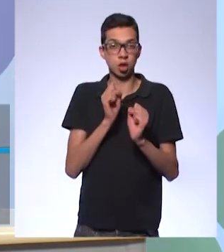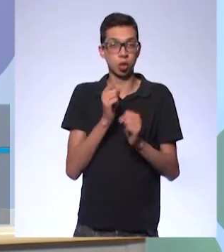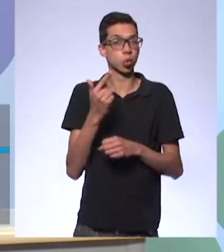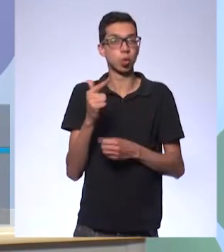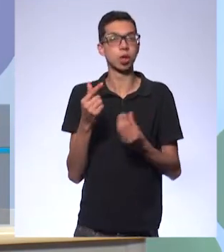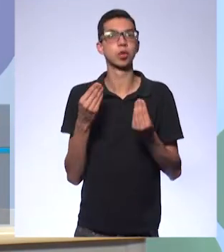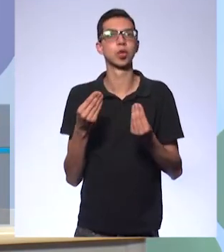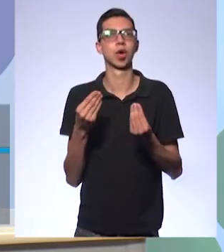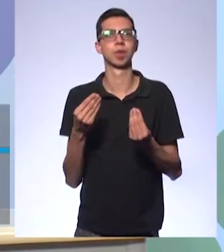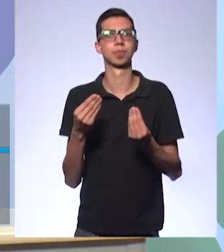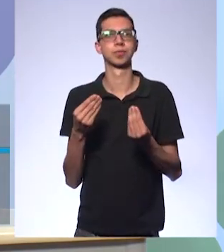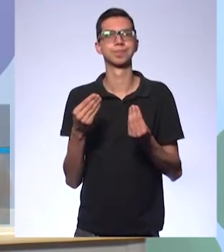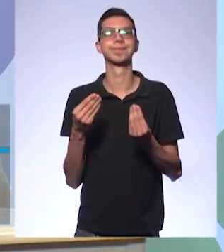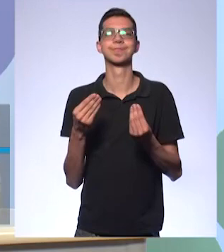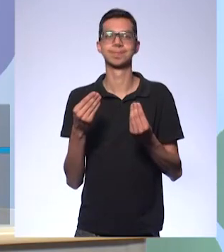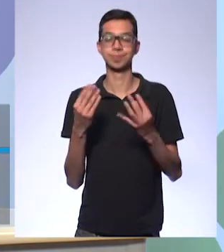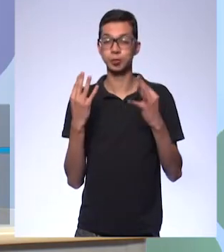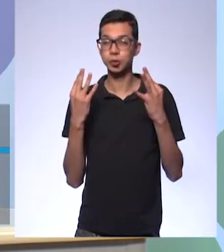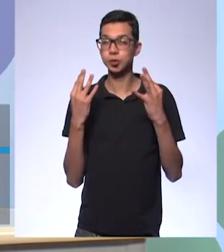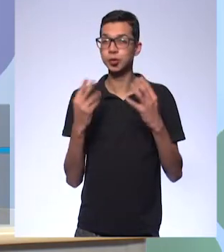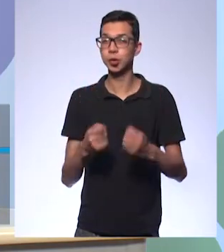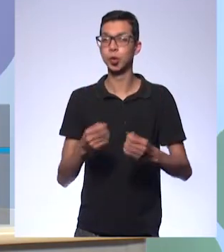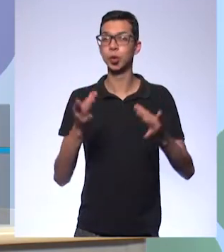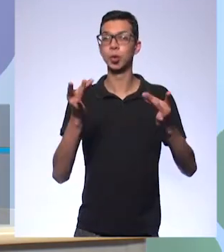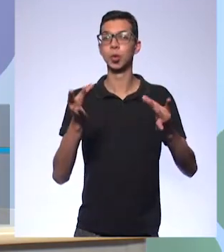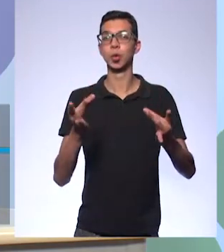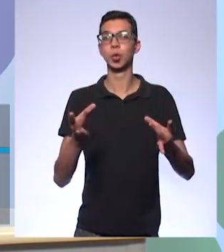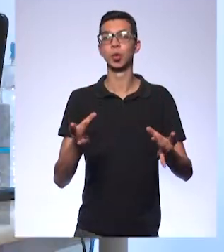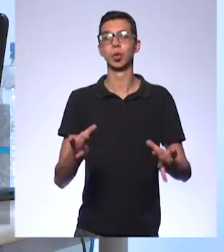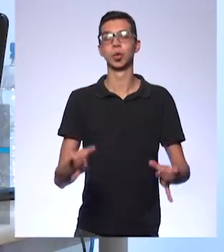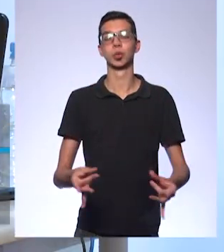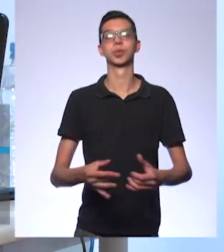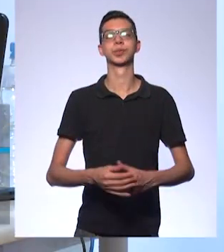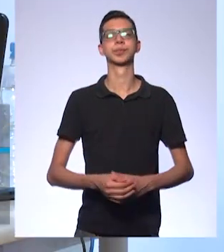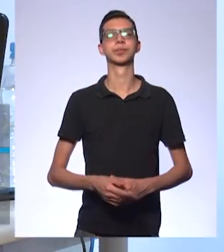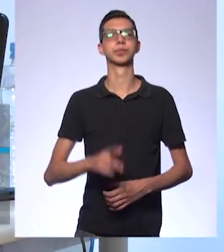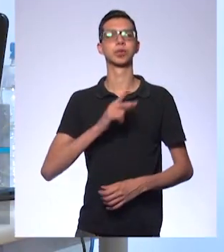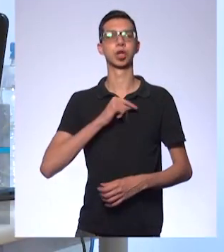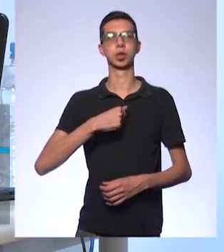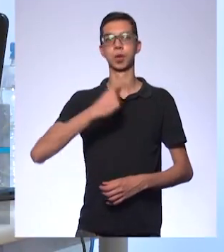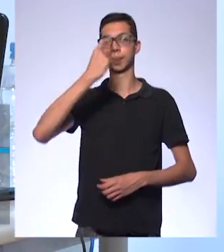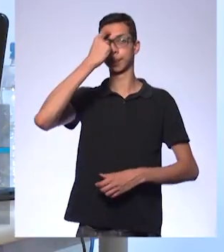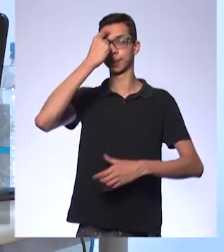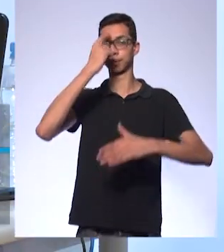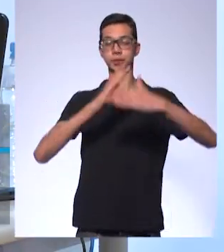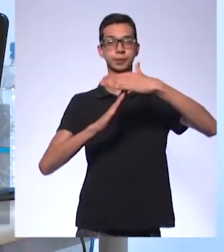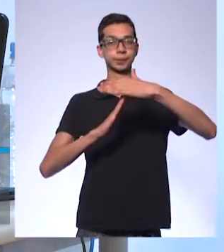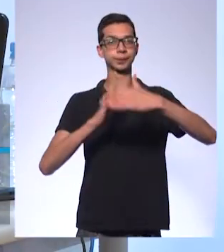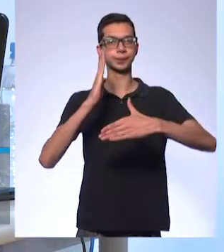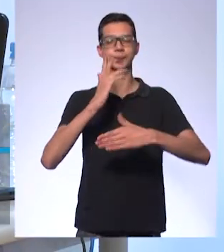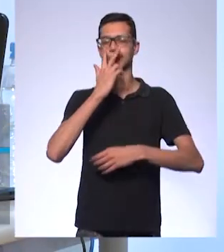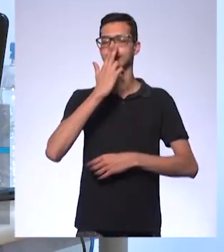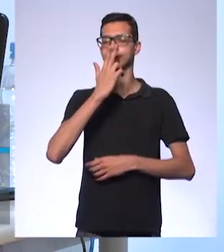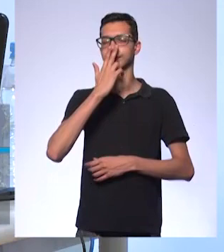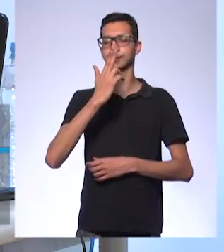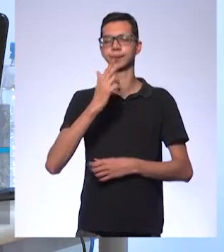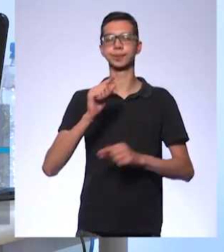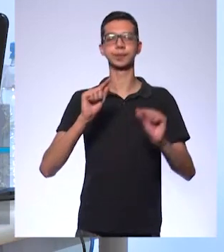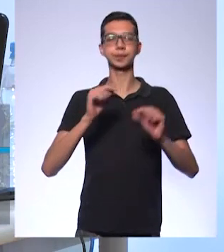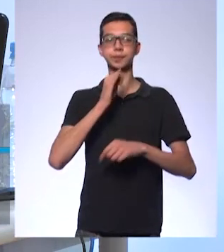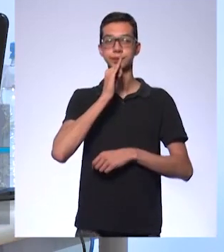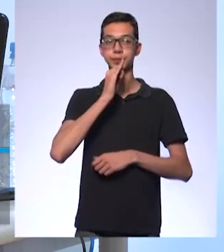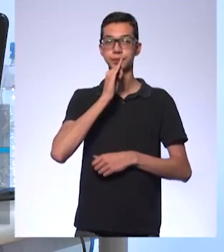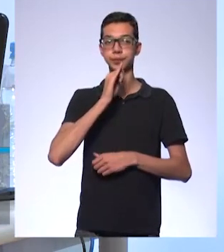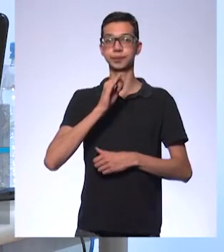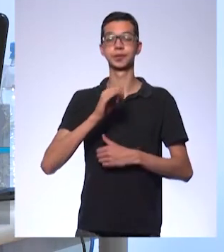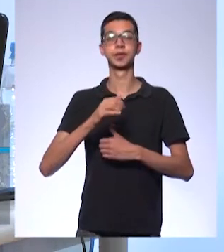como que eu vou hibernar? Tudo isso é uma questão muito mais profunda. Já fui além, já pensei numa coisa chamada efeito borboleta, que uma borboleta